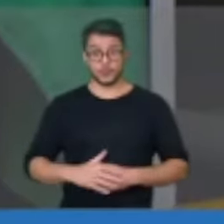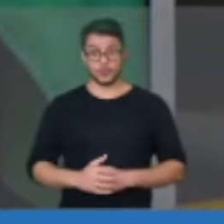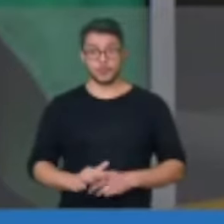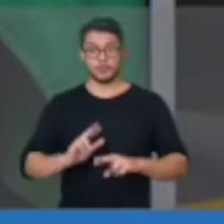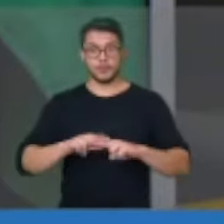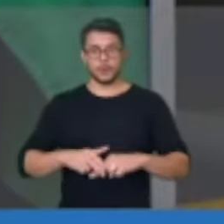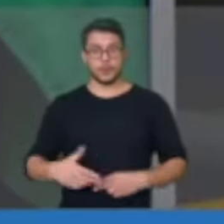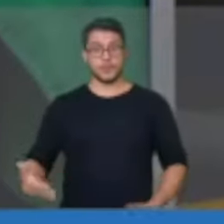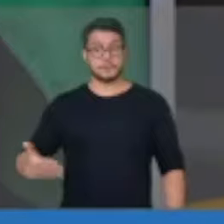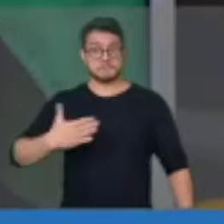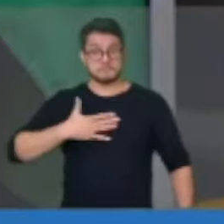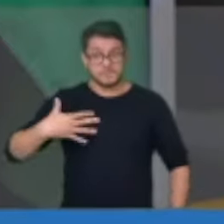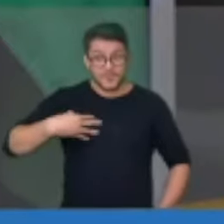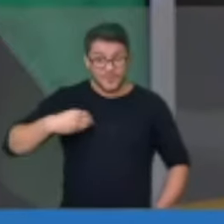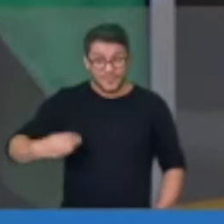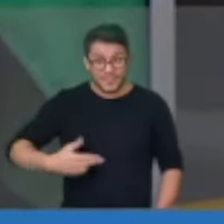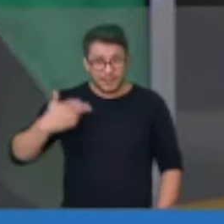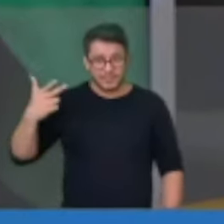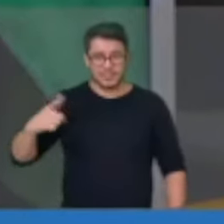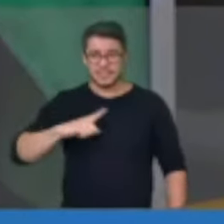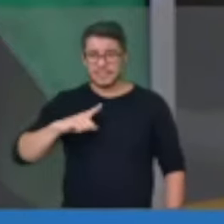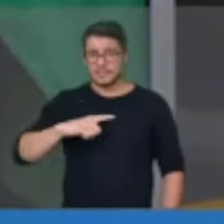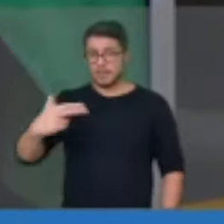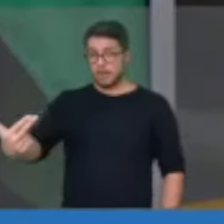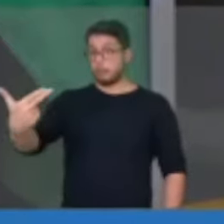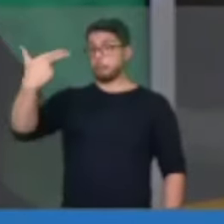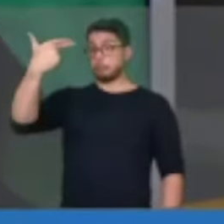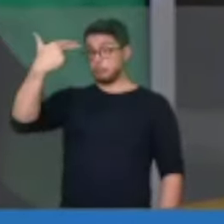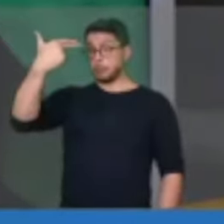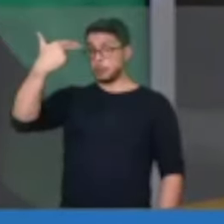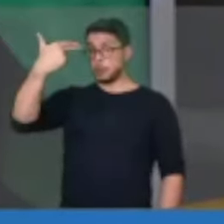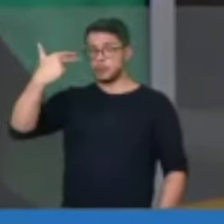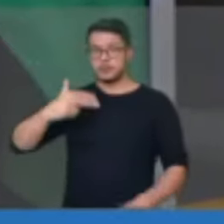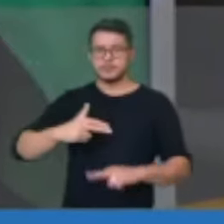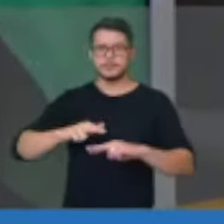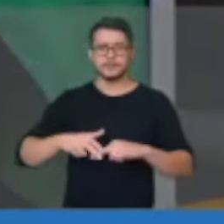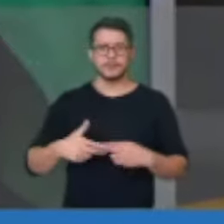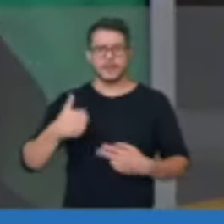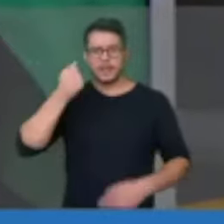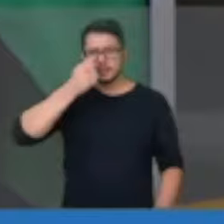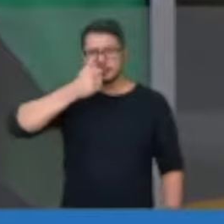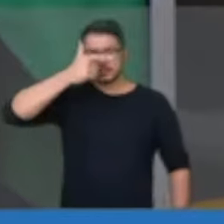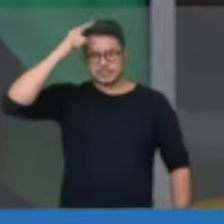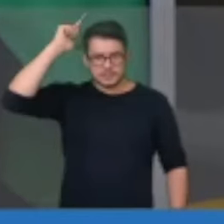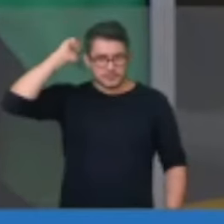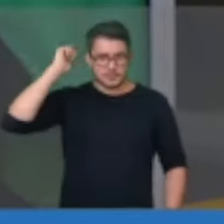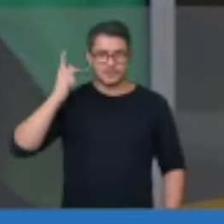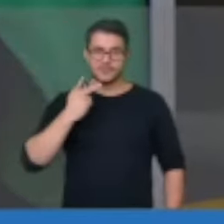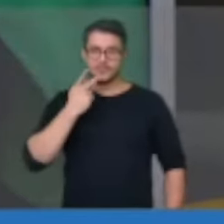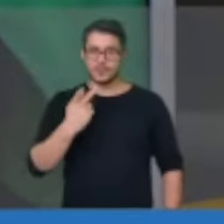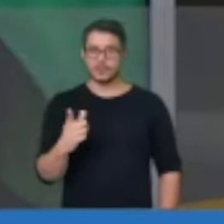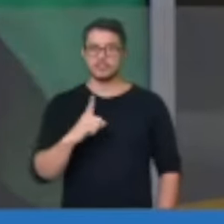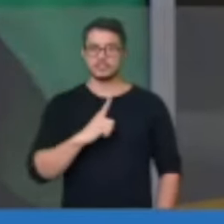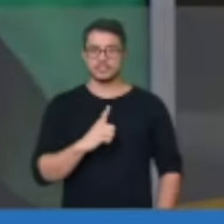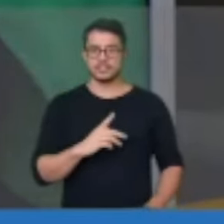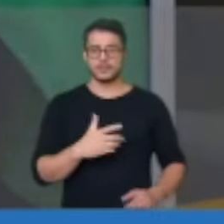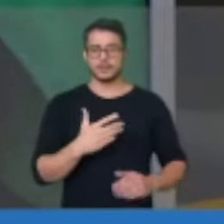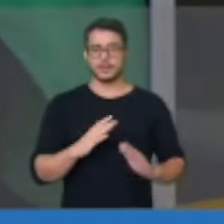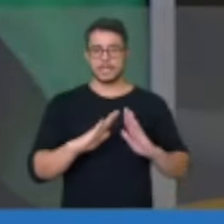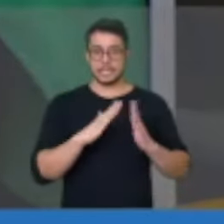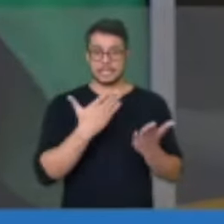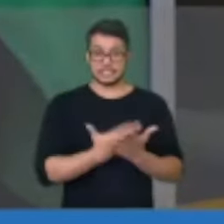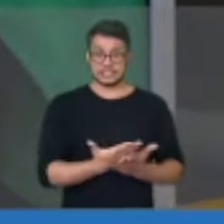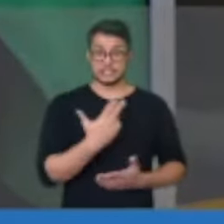arma na cara do meu filho. Porque de acordo com Alexandre de Moraes, tinha uma escola no meu escritório. Ou